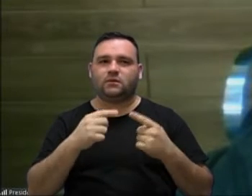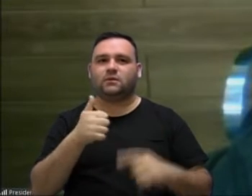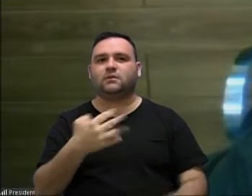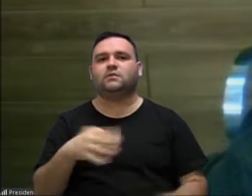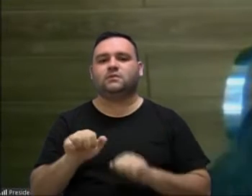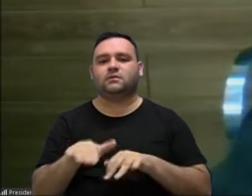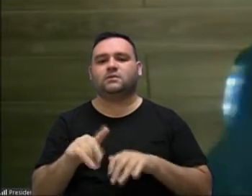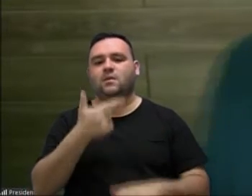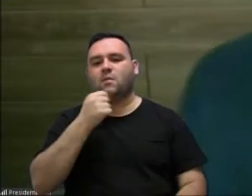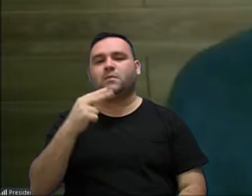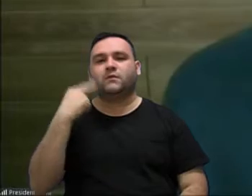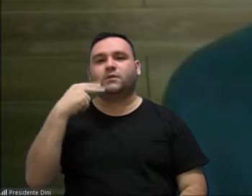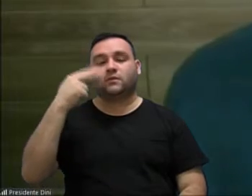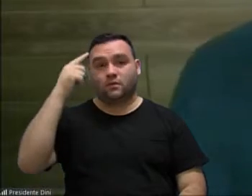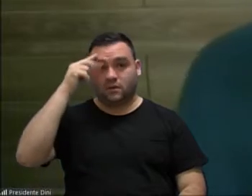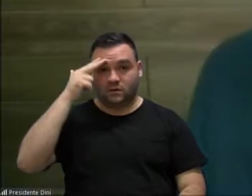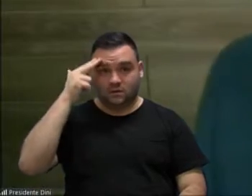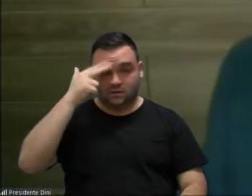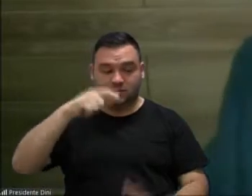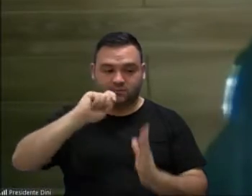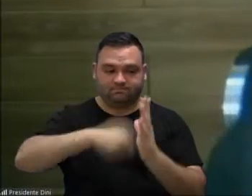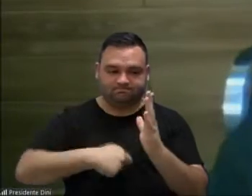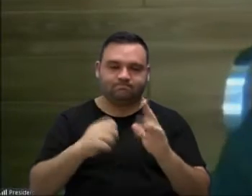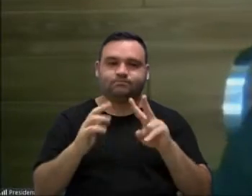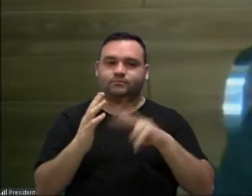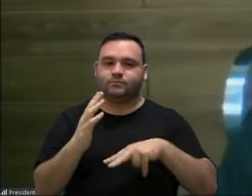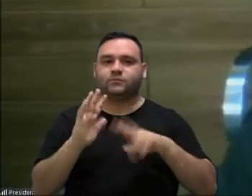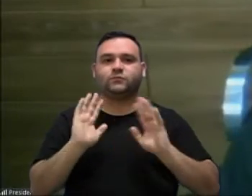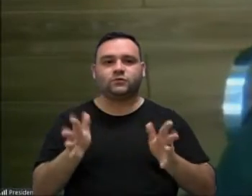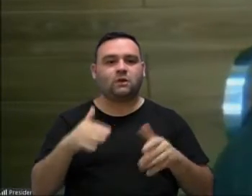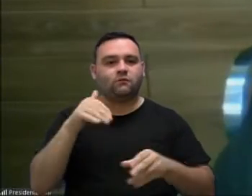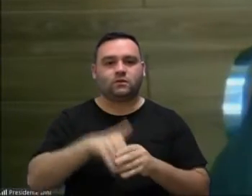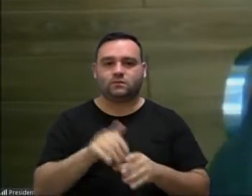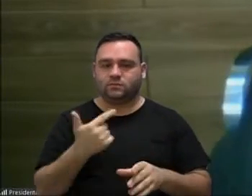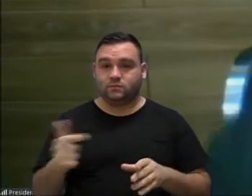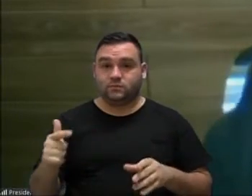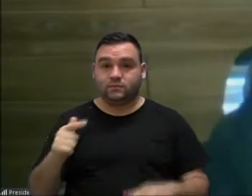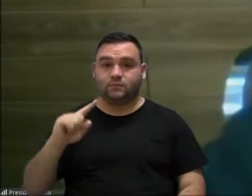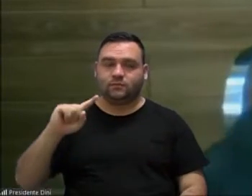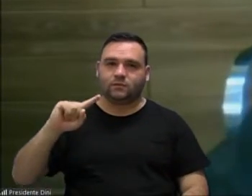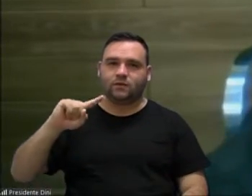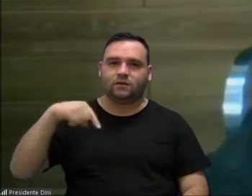2020, quem assina é o vereador Irineu Toledo. Já está lido, não tem votação, na próxima